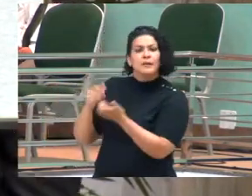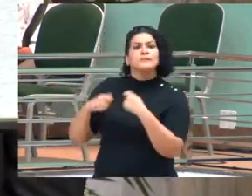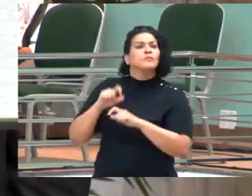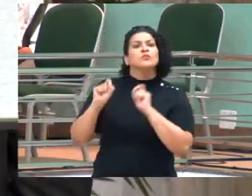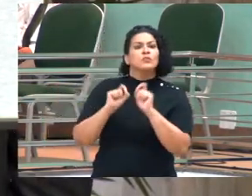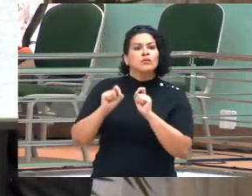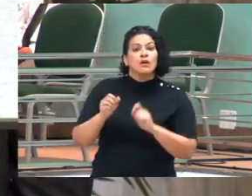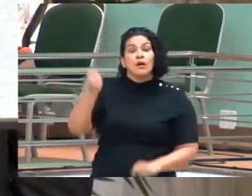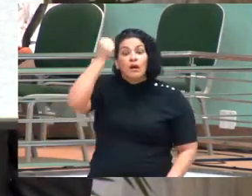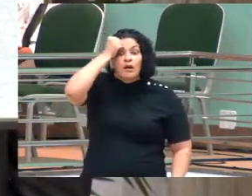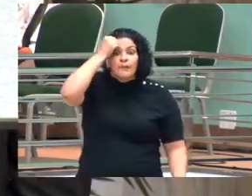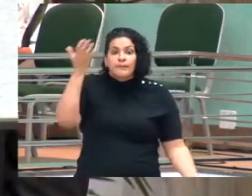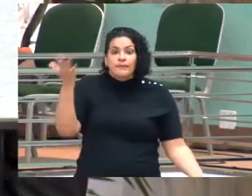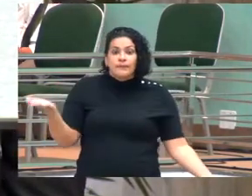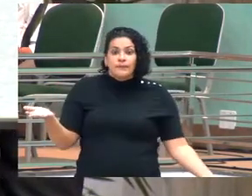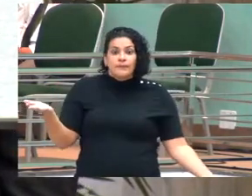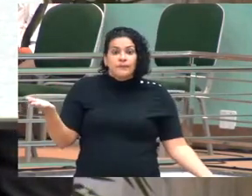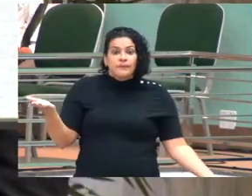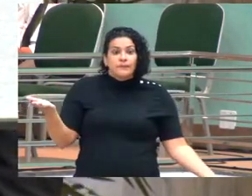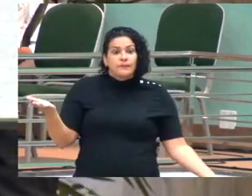arrependei-vos.